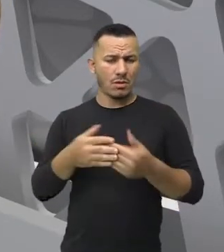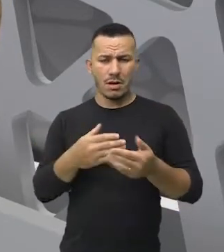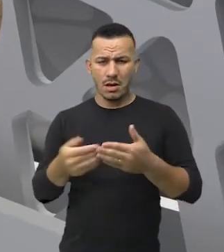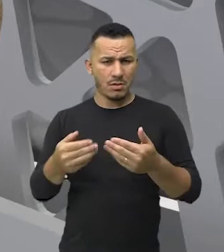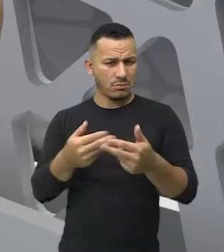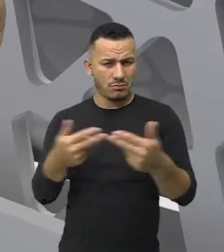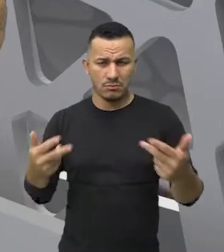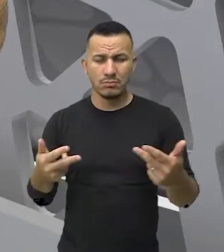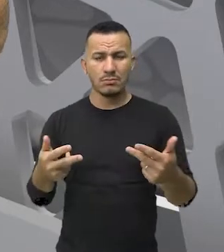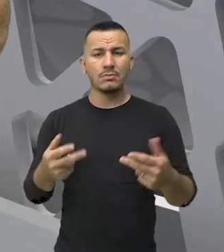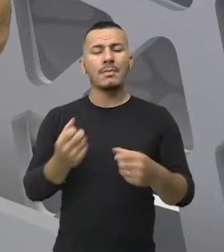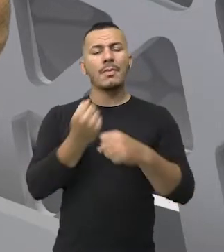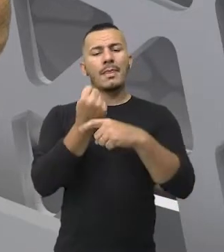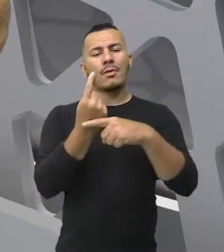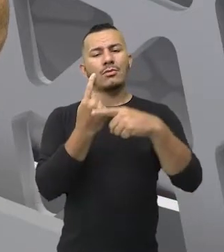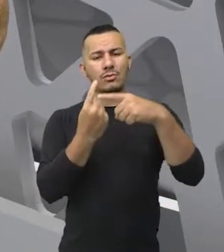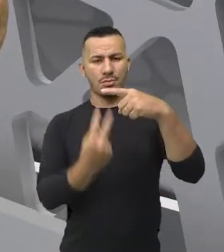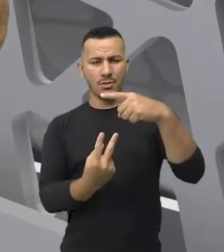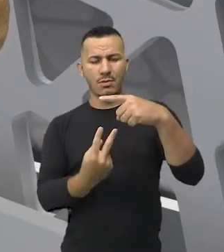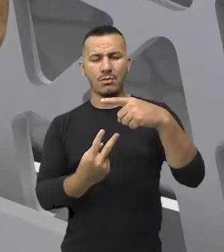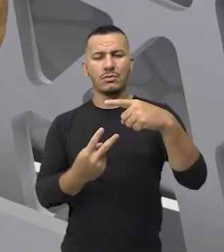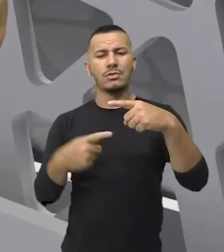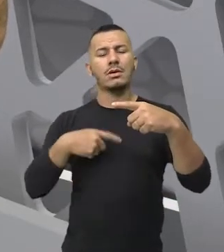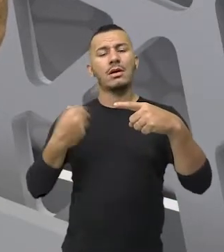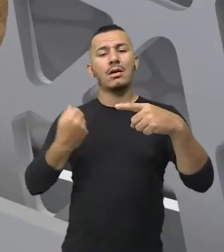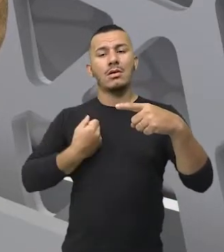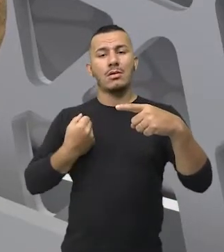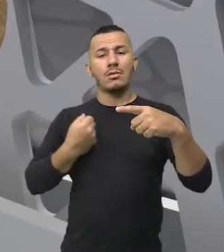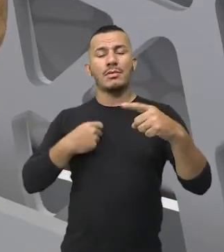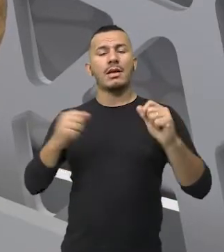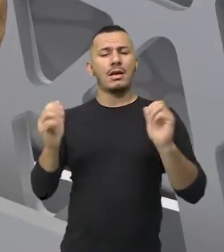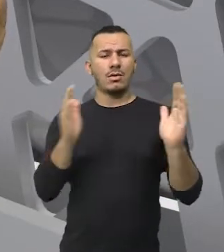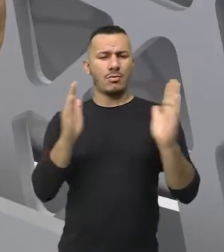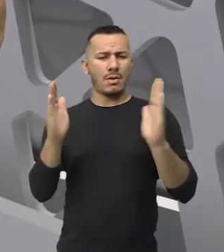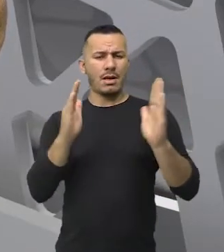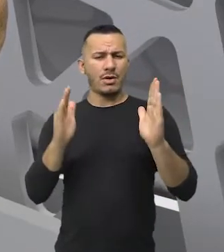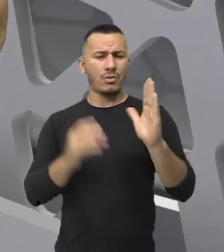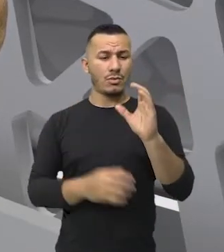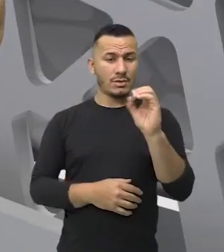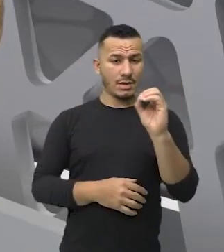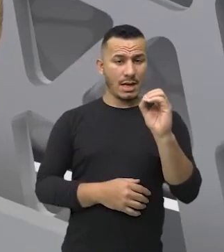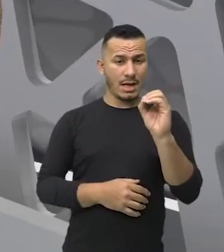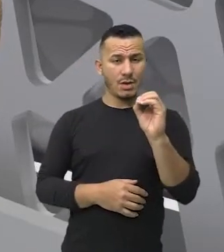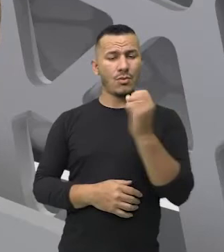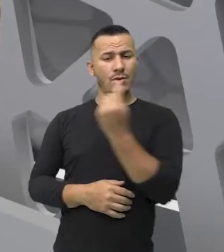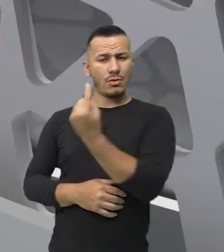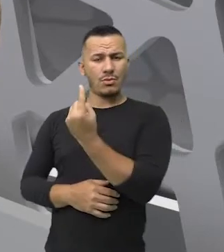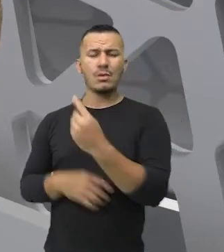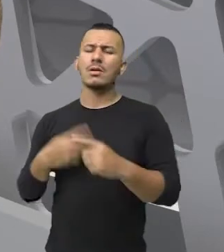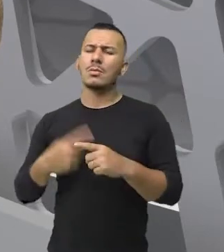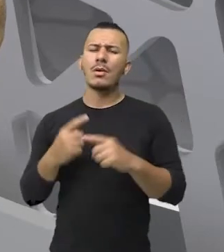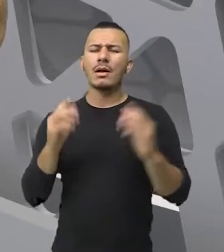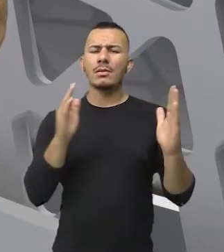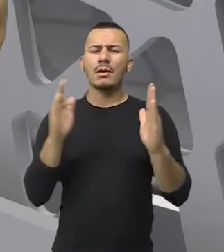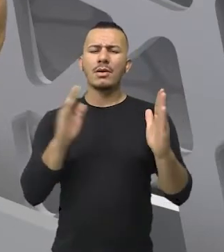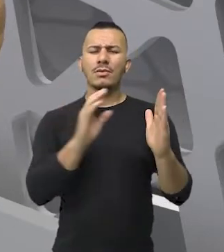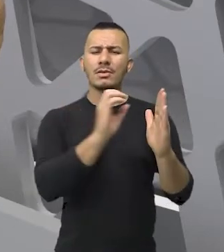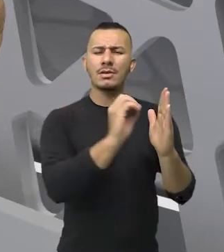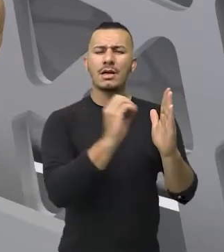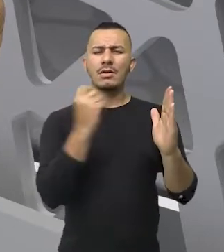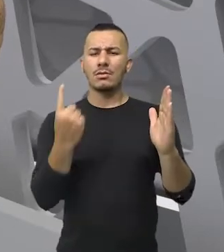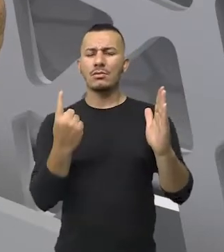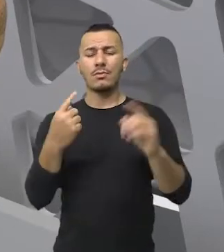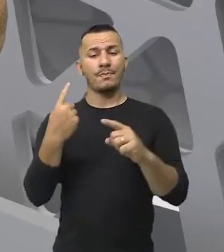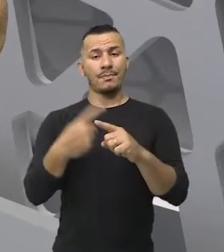um outro, 1 sobre 2 ela é um número que está no intervalo entre 0 e 1. Por que entre 0 e 1?